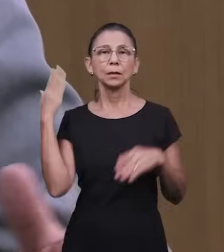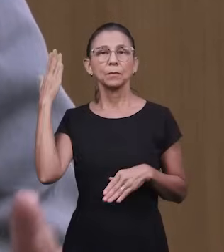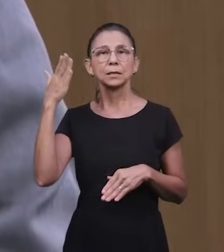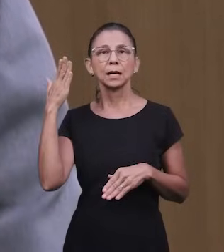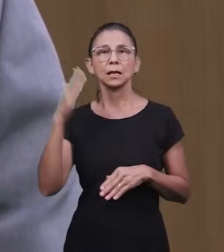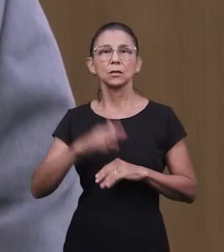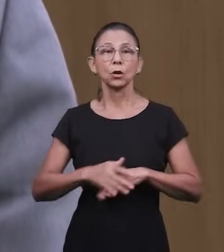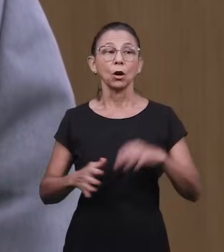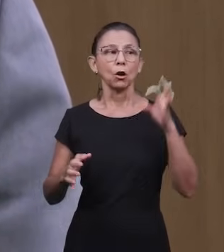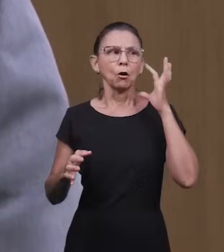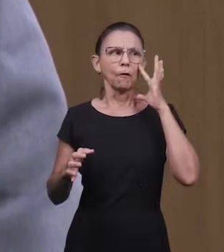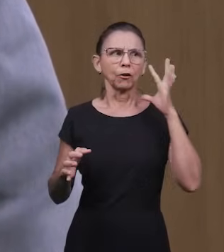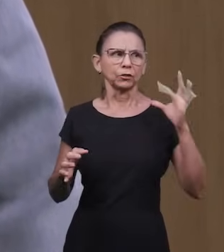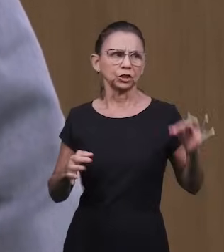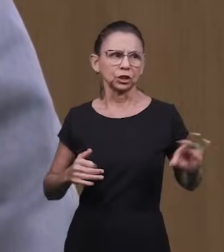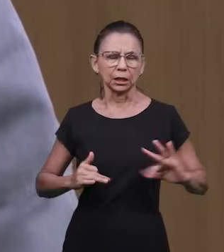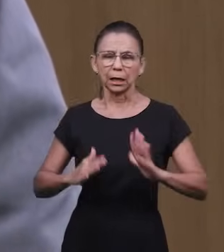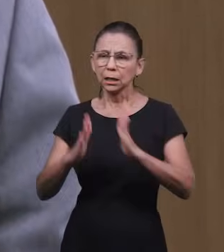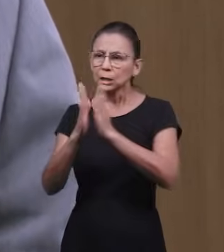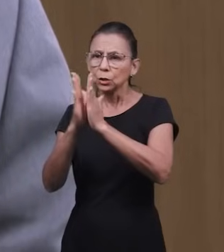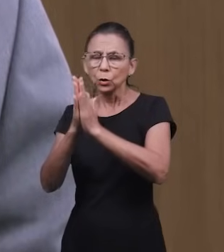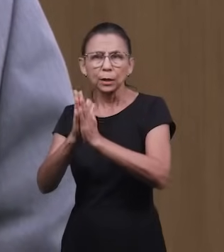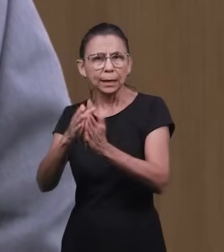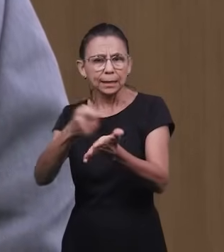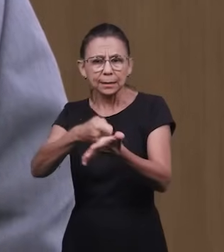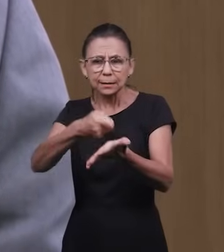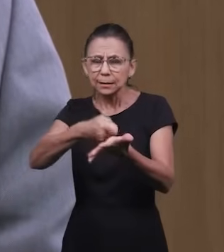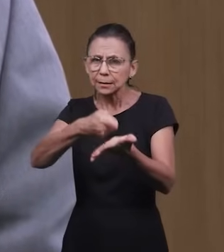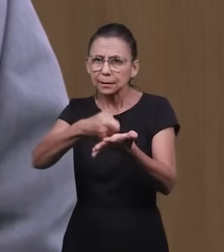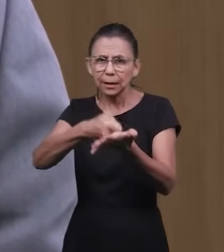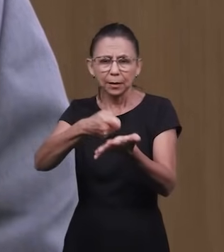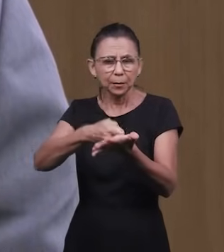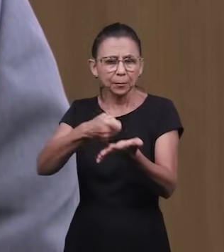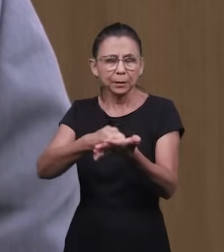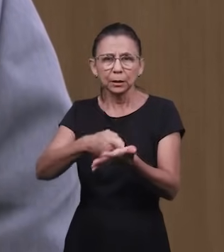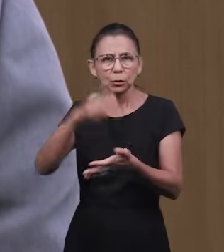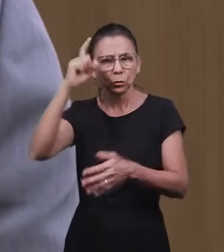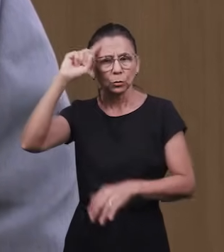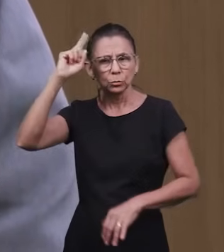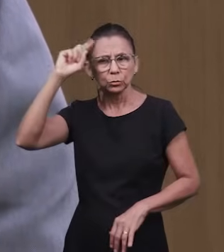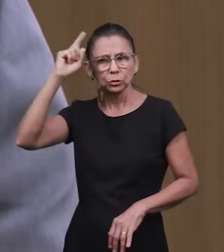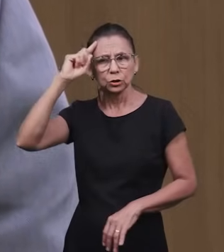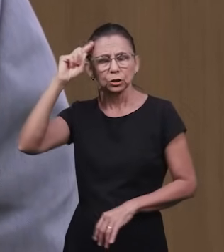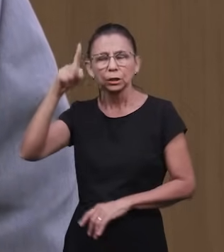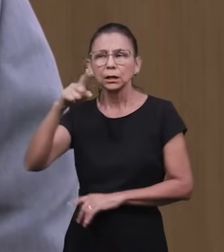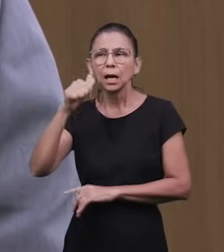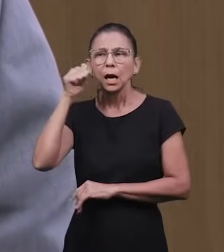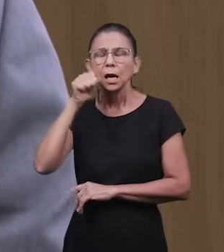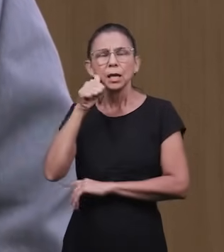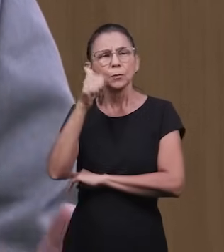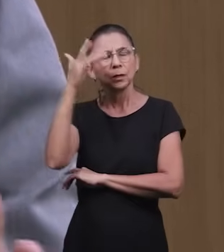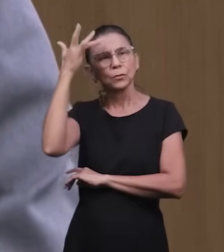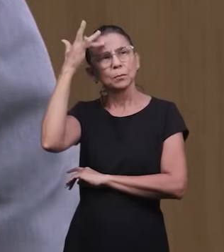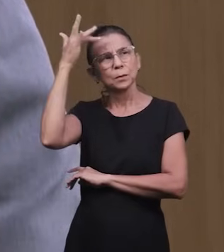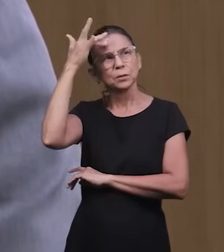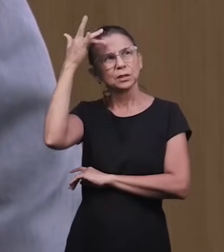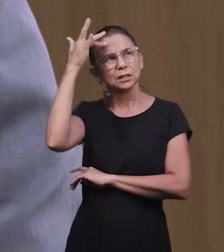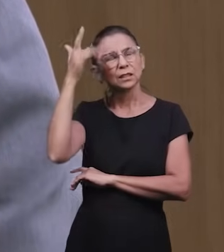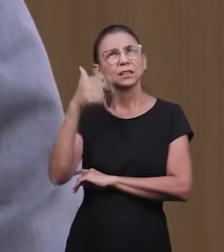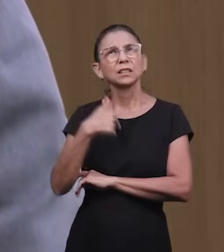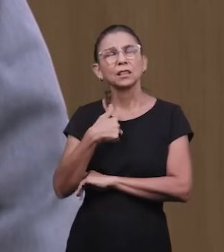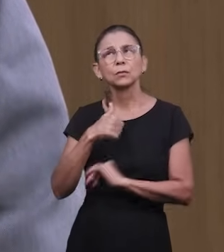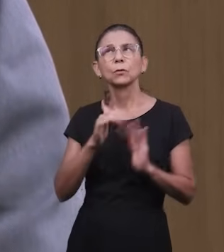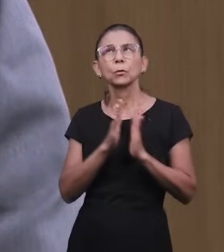sem cessar, e ela ficou impressionada com orai sem cessar, e ela saiu do culto e aquilo não saiu